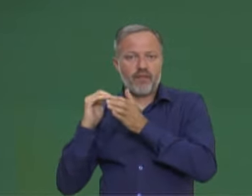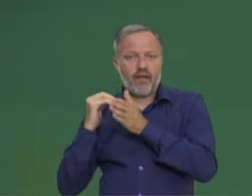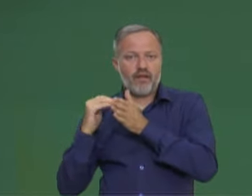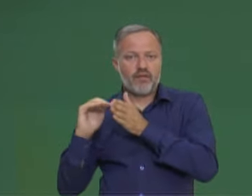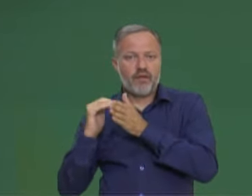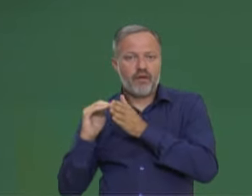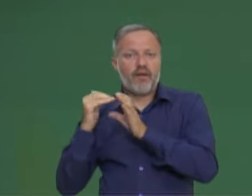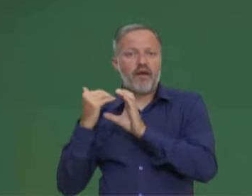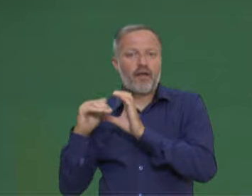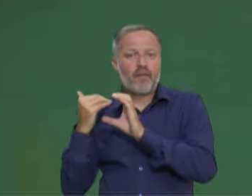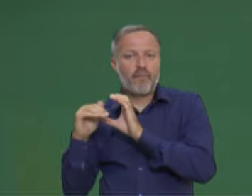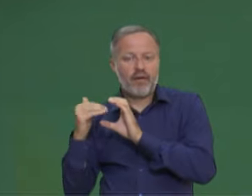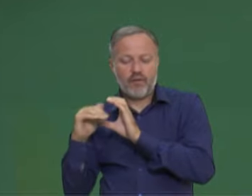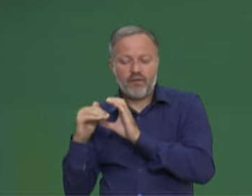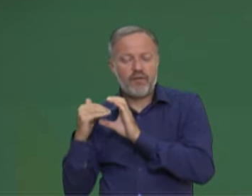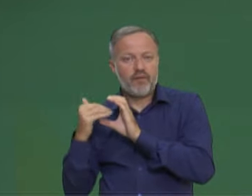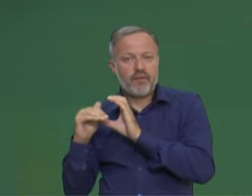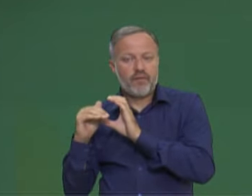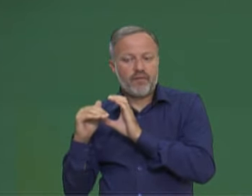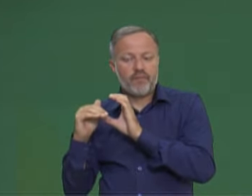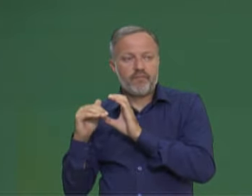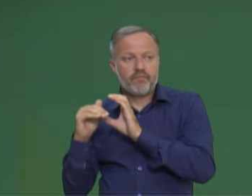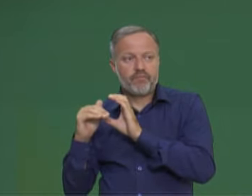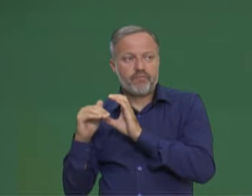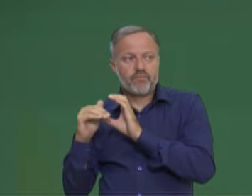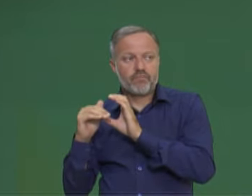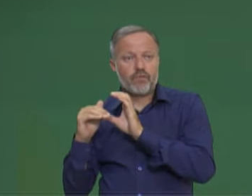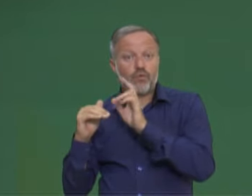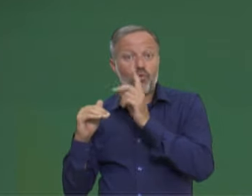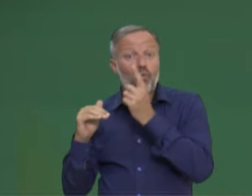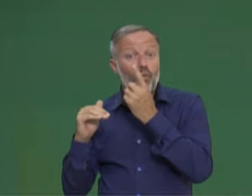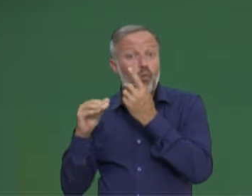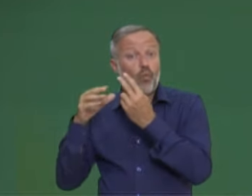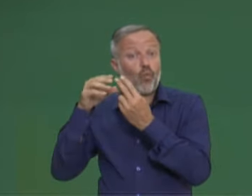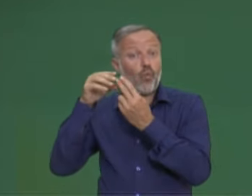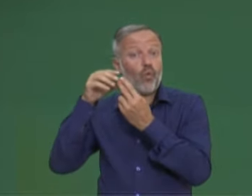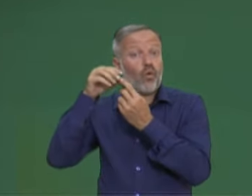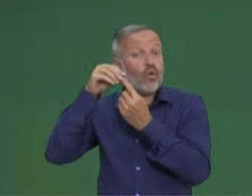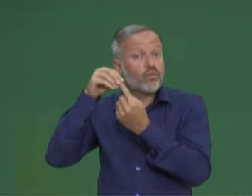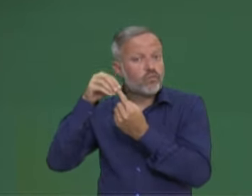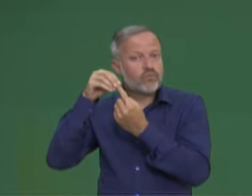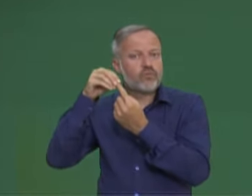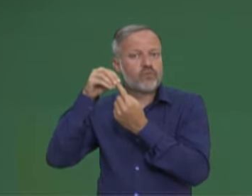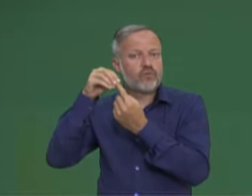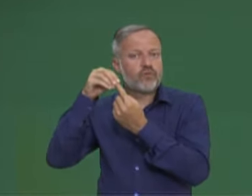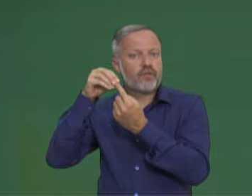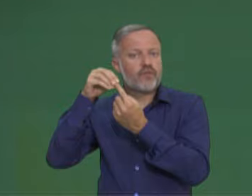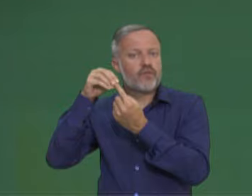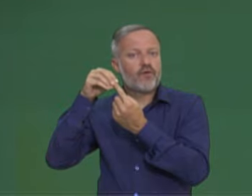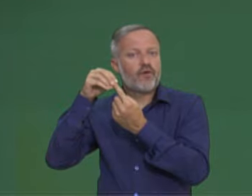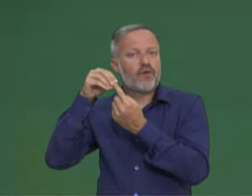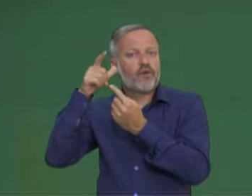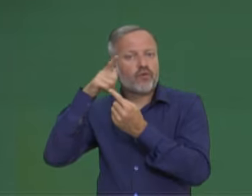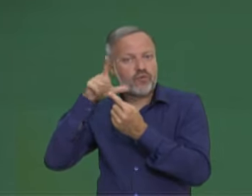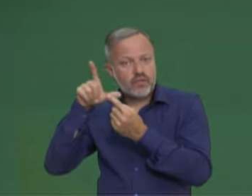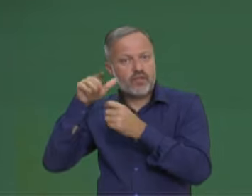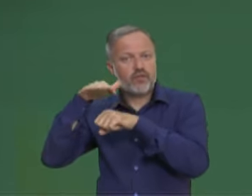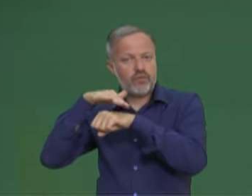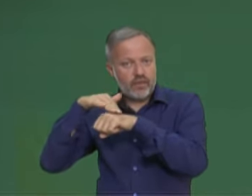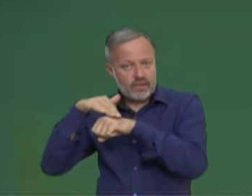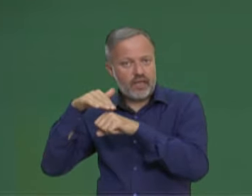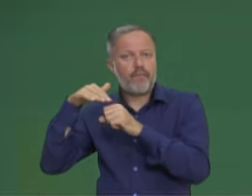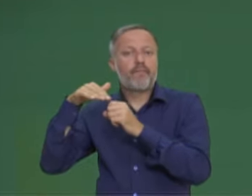saudade, eu não tenho o contato dela, mas eu tenho, o único contato que eu tenho é e-mail. Mando para ela pedindo outros contatos, por exemplo, do WhatsApp e assim